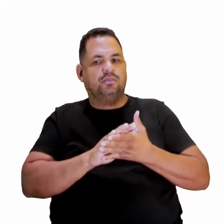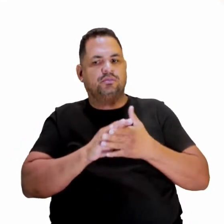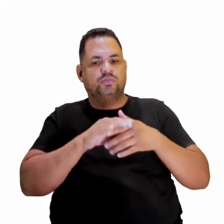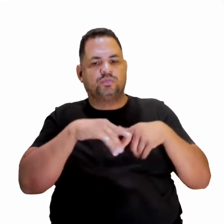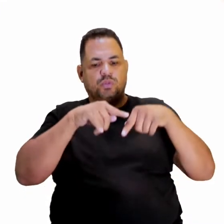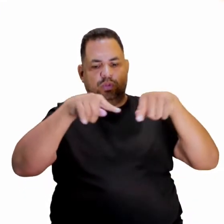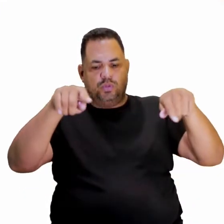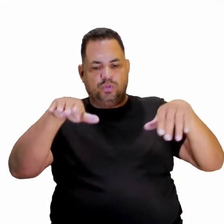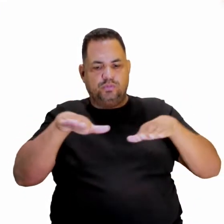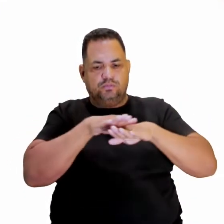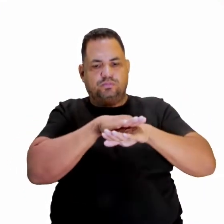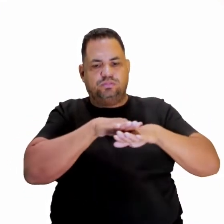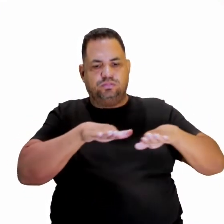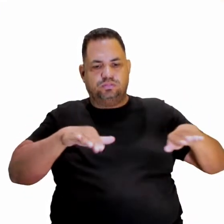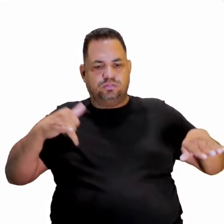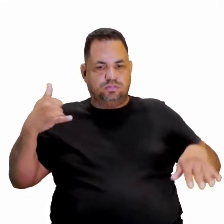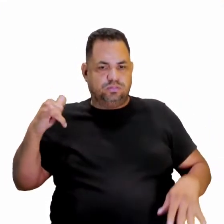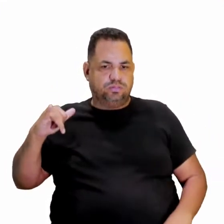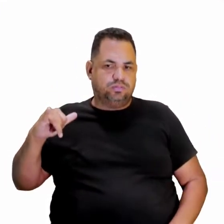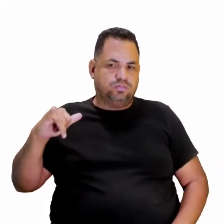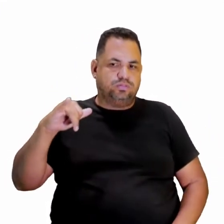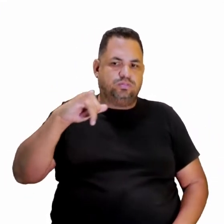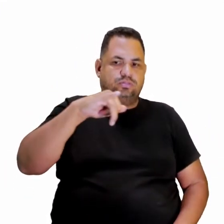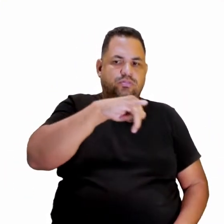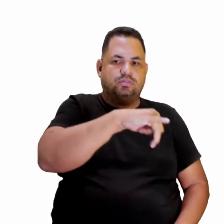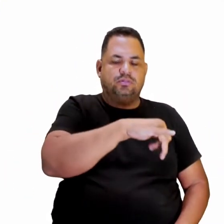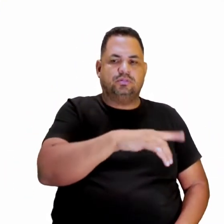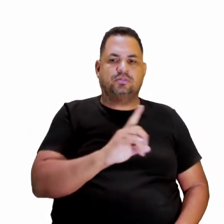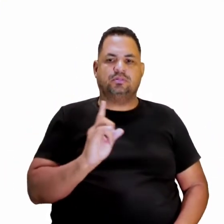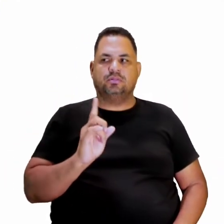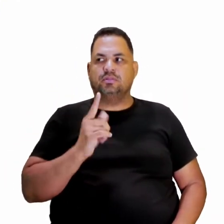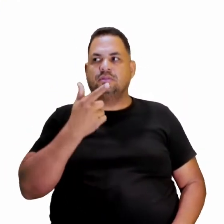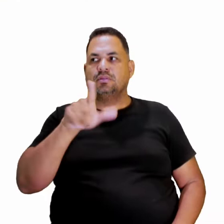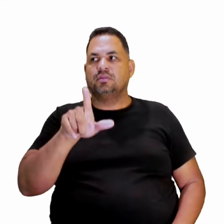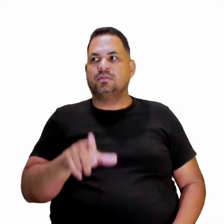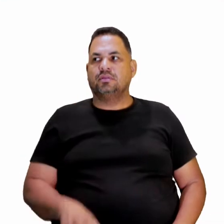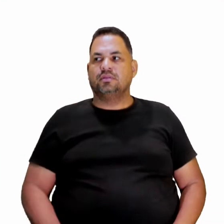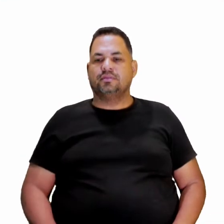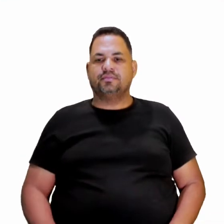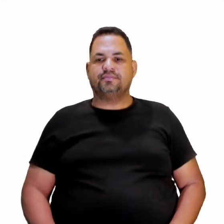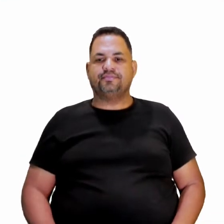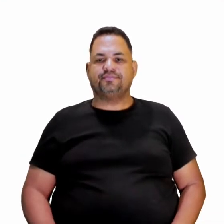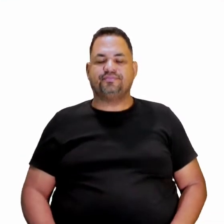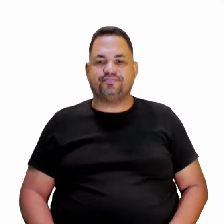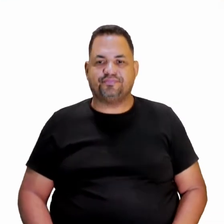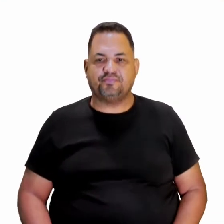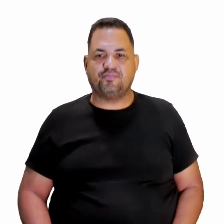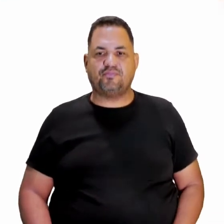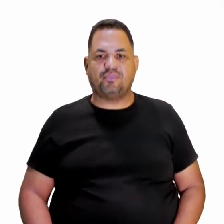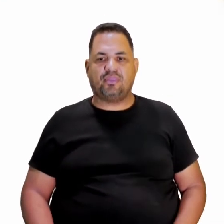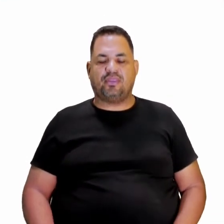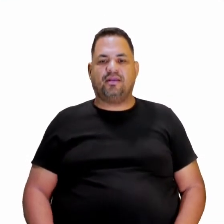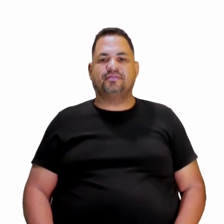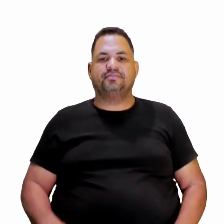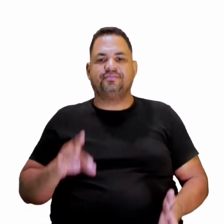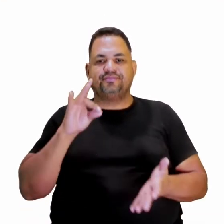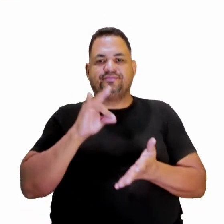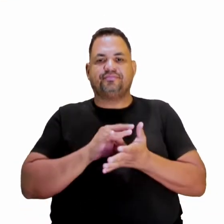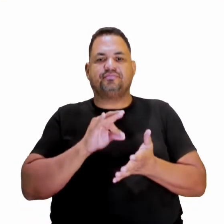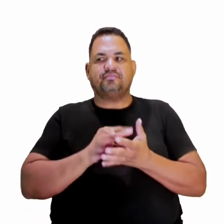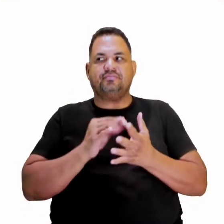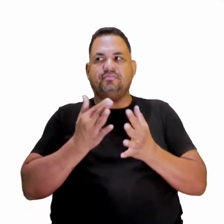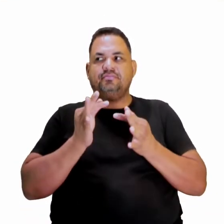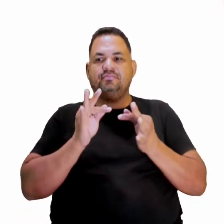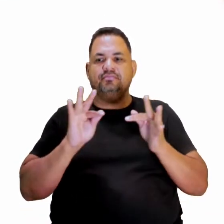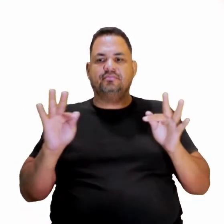get a taxi to the airport. Se fosse no passado, no presente, no presente não, na afirmação essa frase,